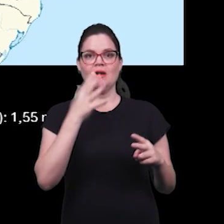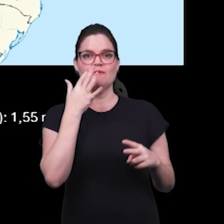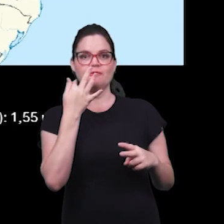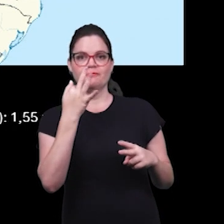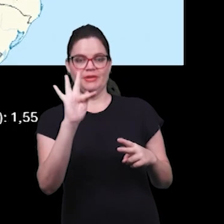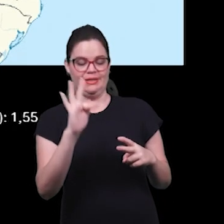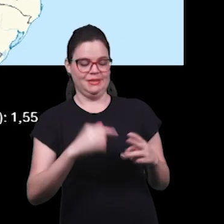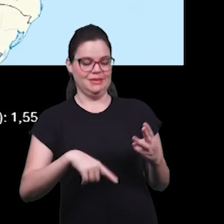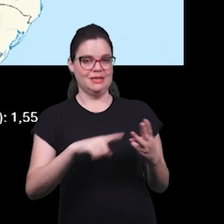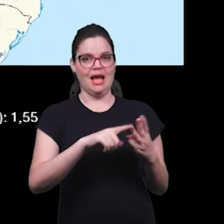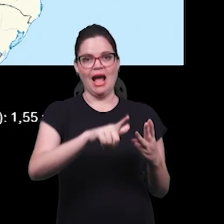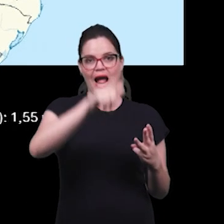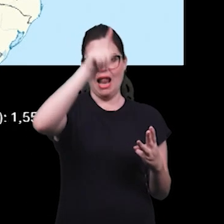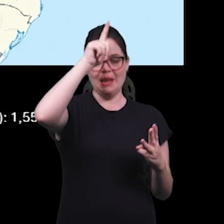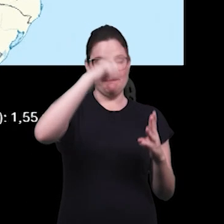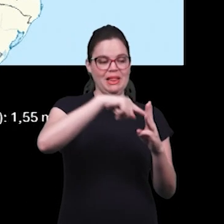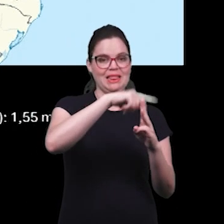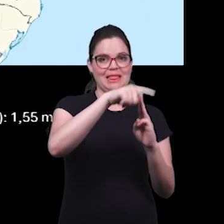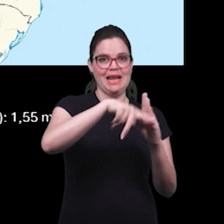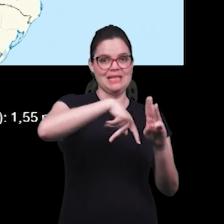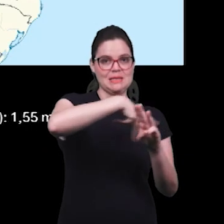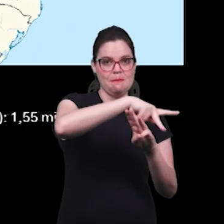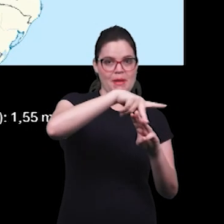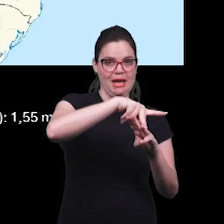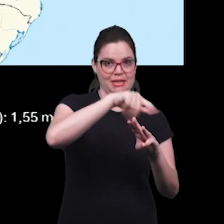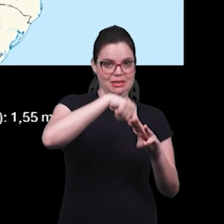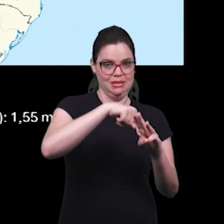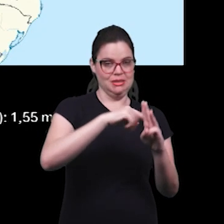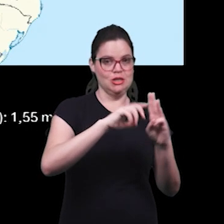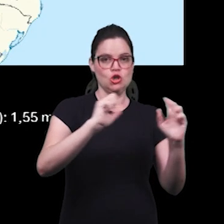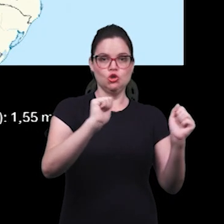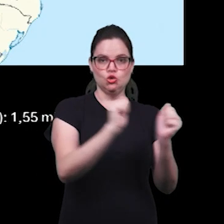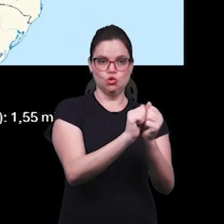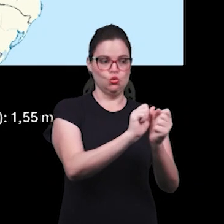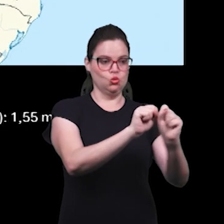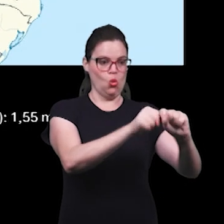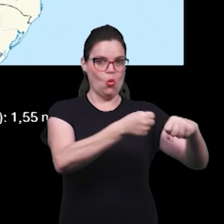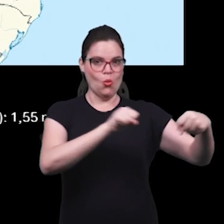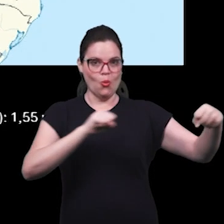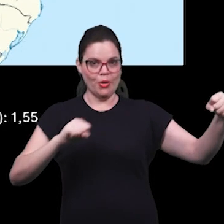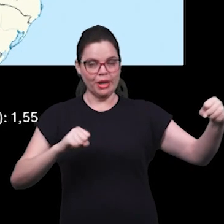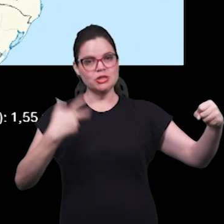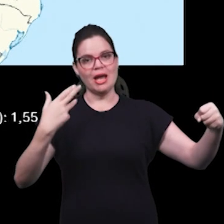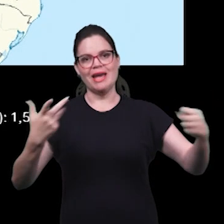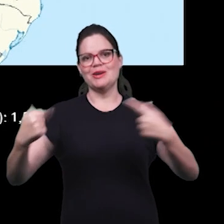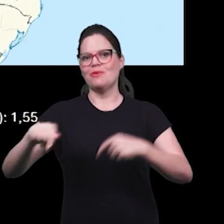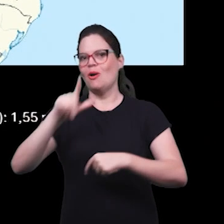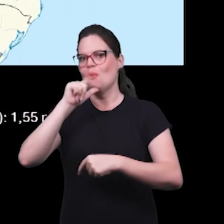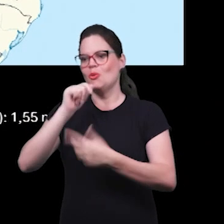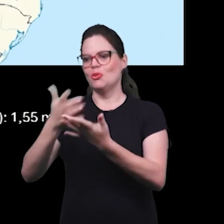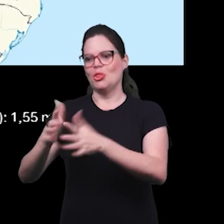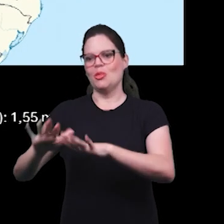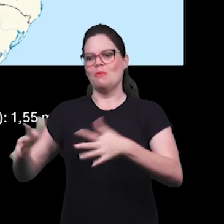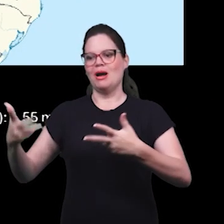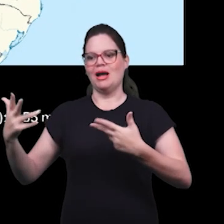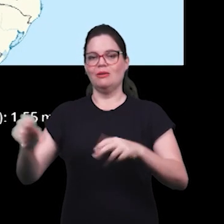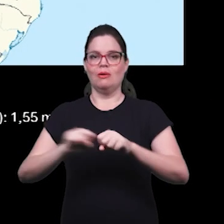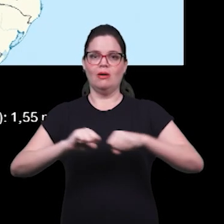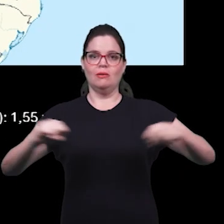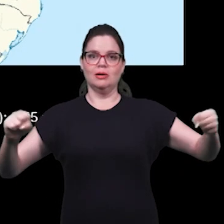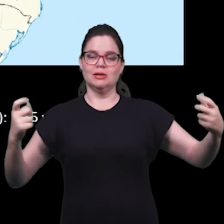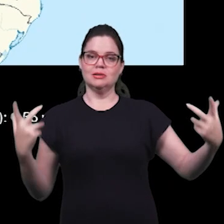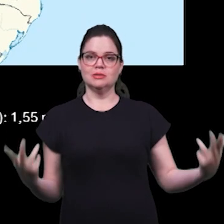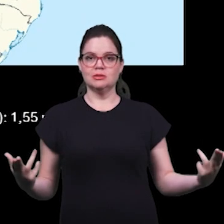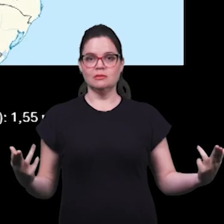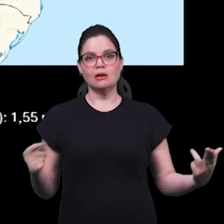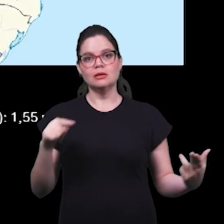Certo. Então, esse plástico que fica nessa região ali dos oceanos boiano, eles são um grande risco para a vida marinha, porque